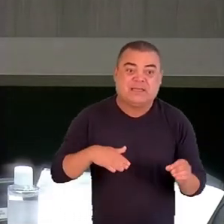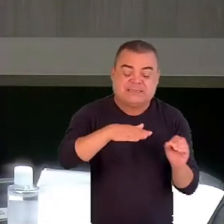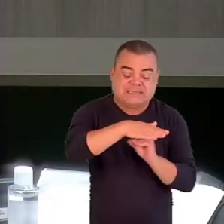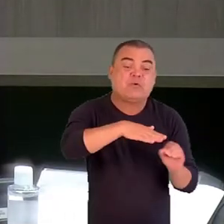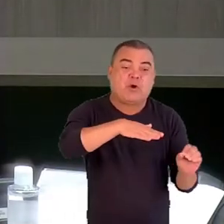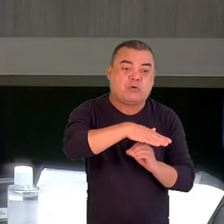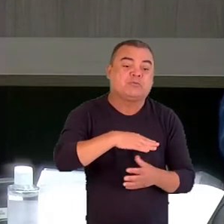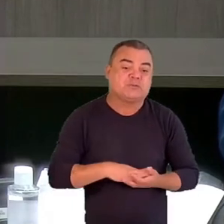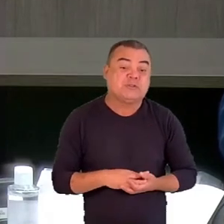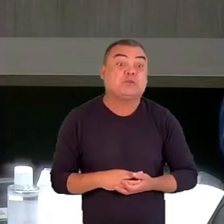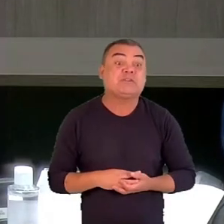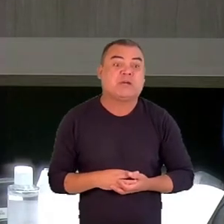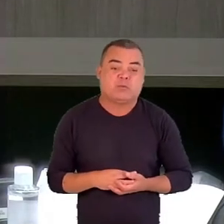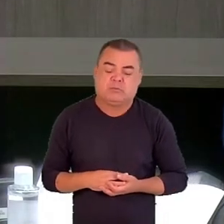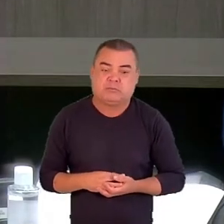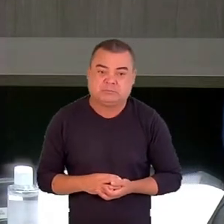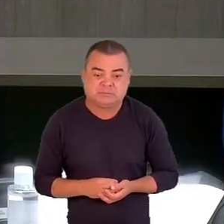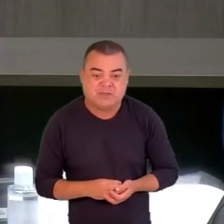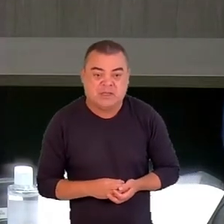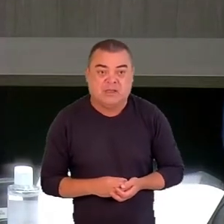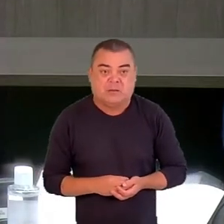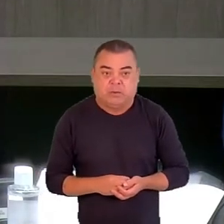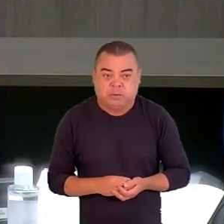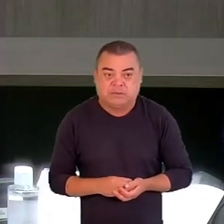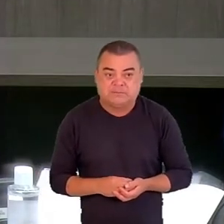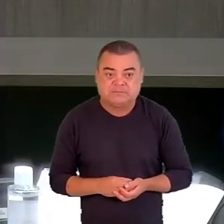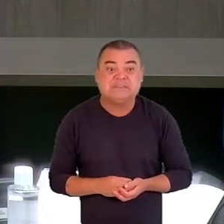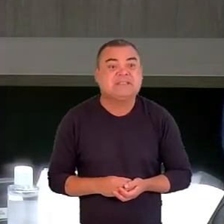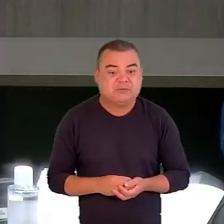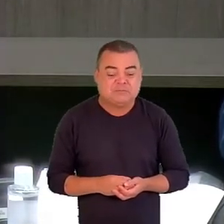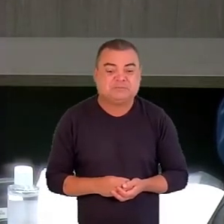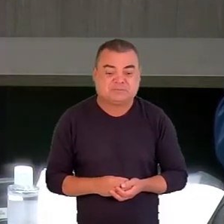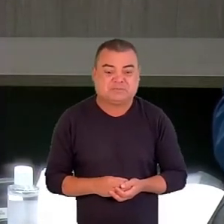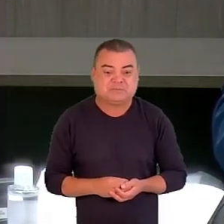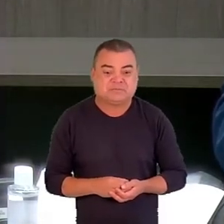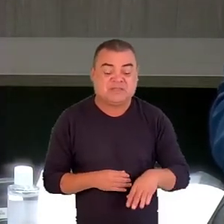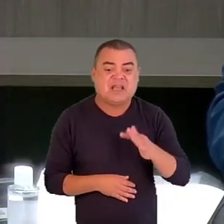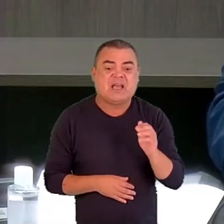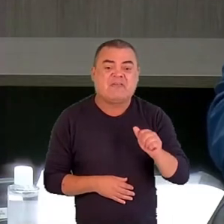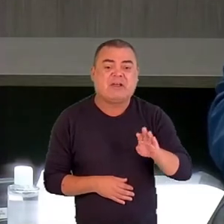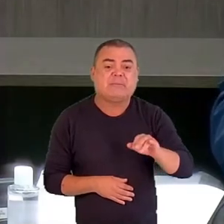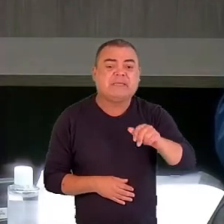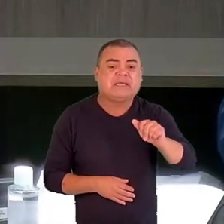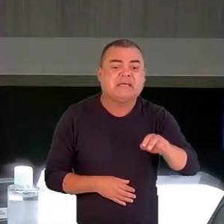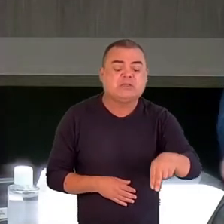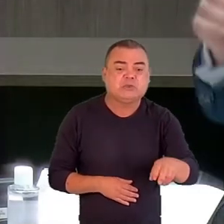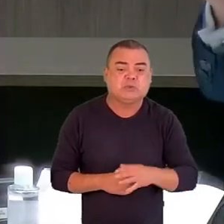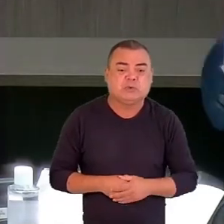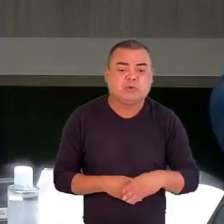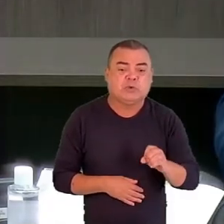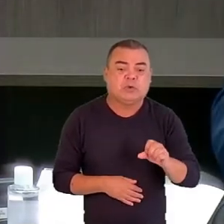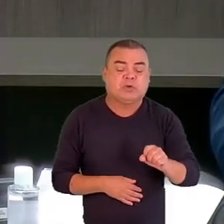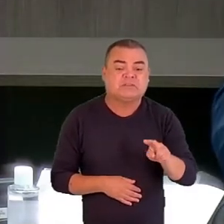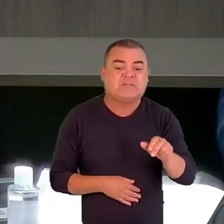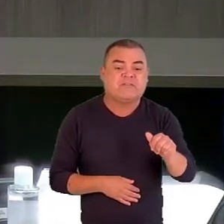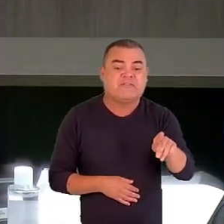ordem o conselheiro Jaime de Castro Miranda, Fabiano, Oswaldo,